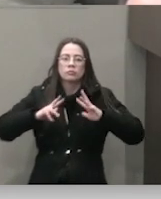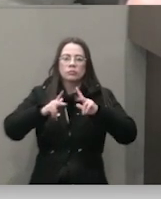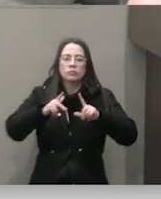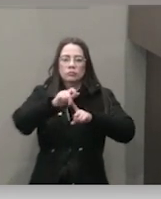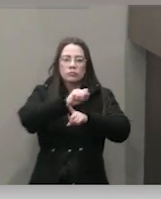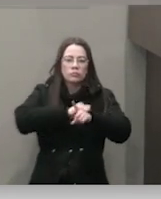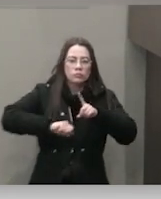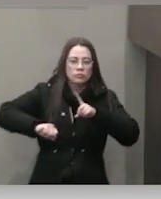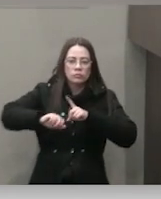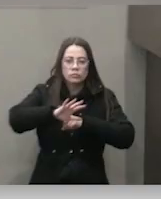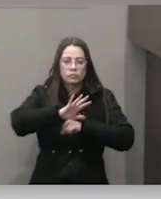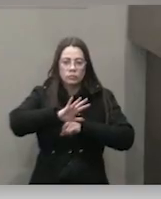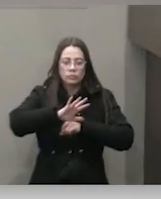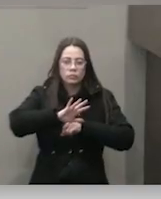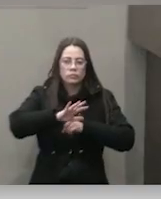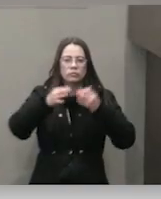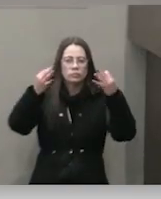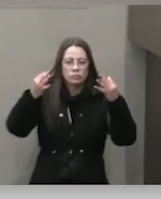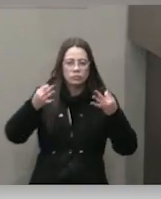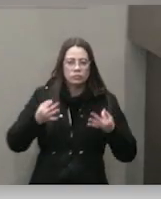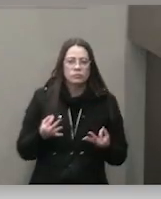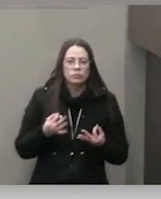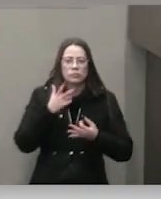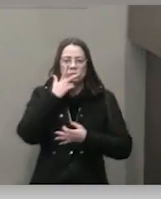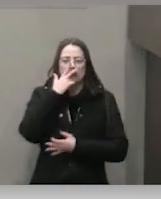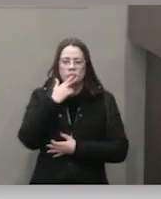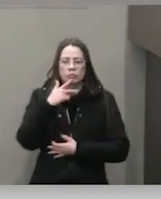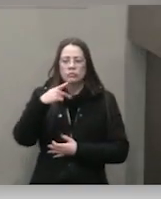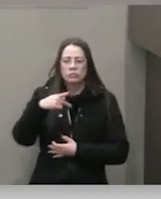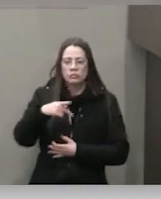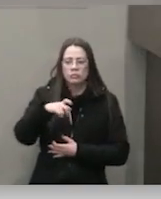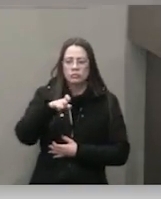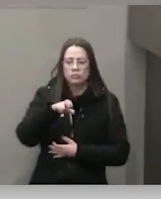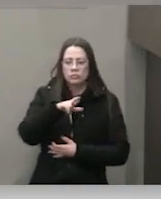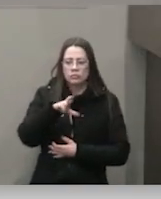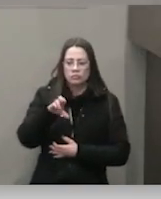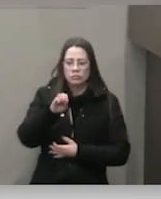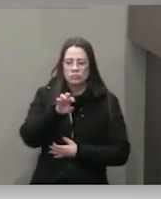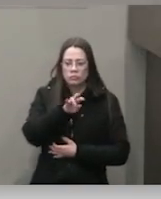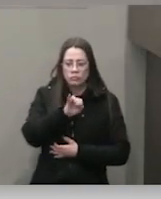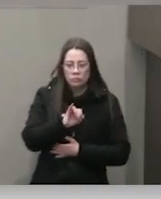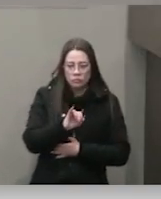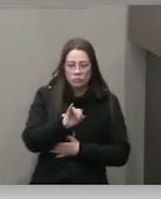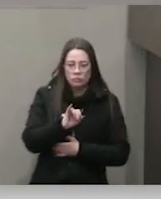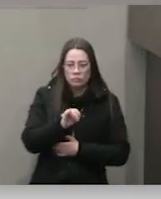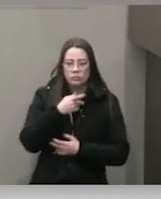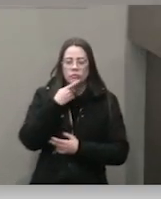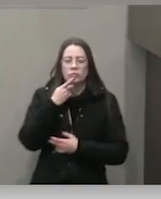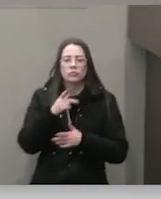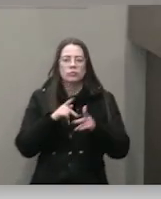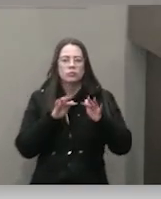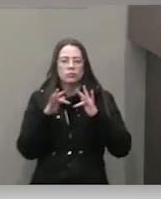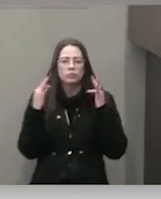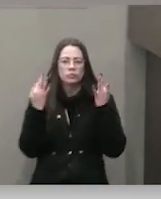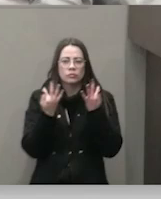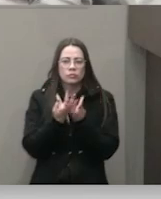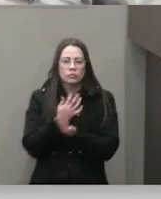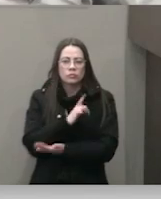sociedade. Com certeza, como o Perrotti, como o sargento, as famílias que